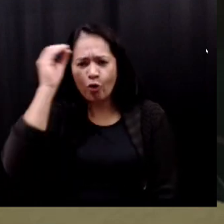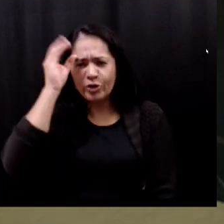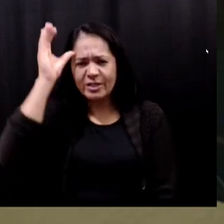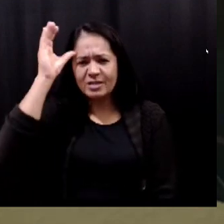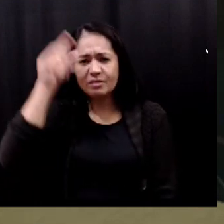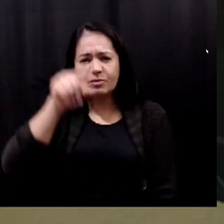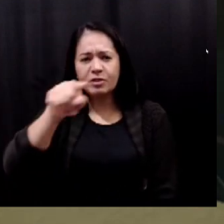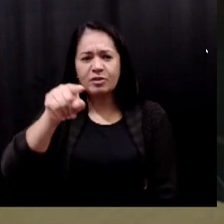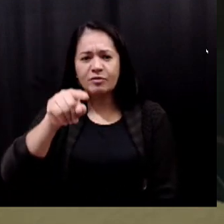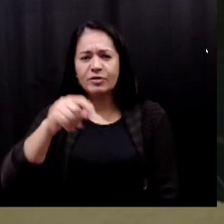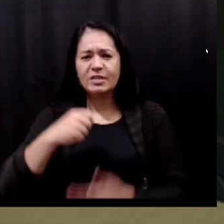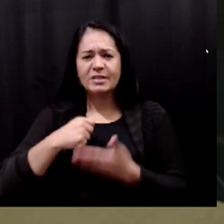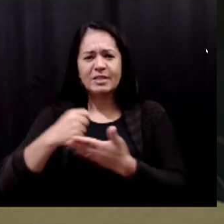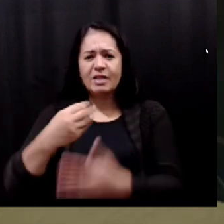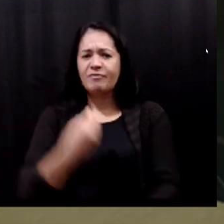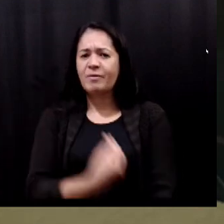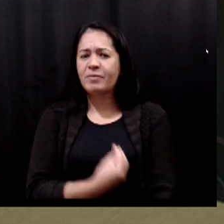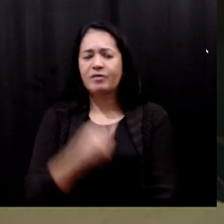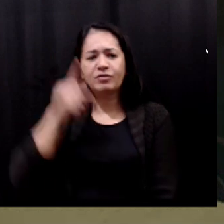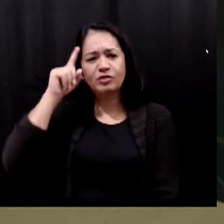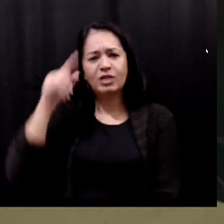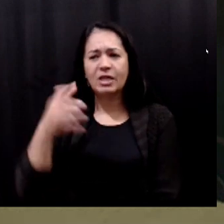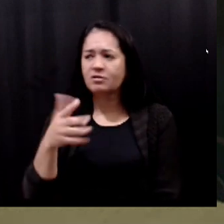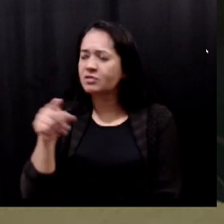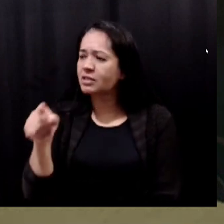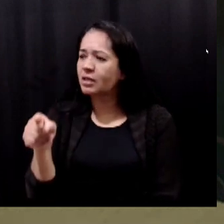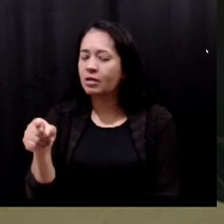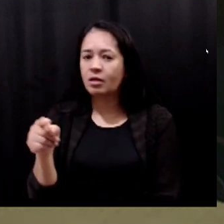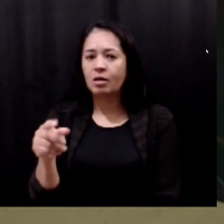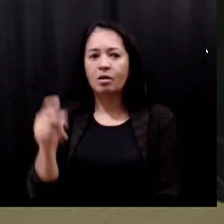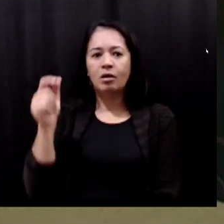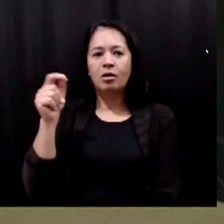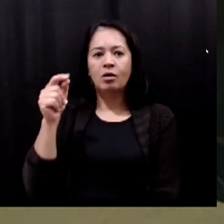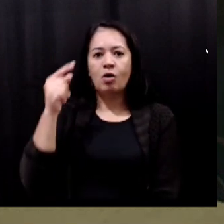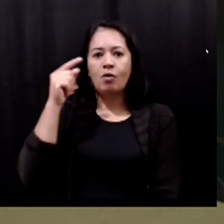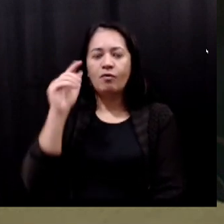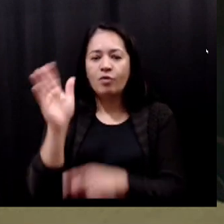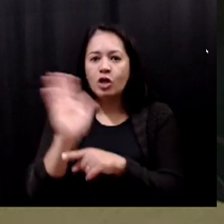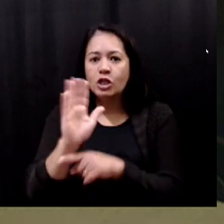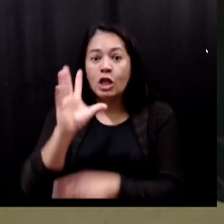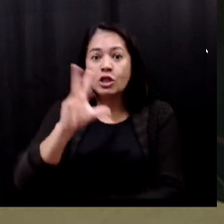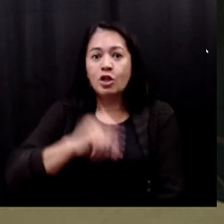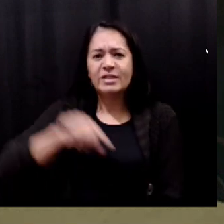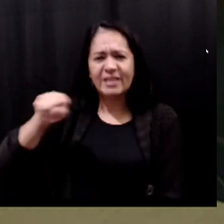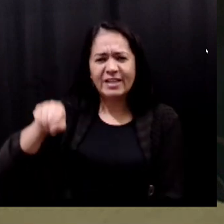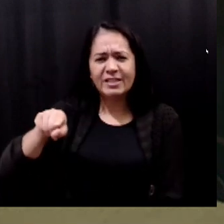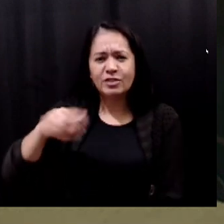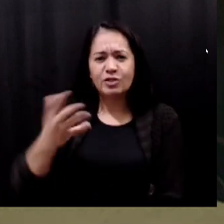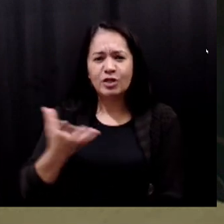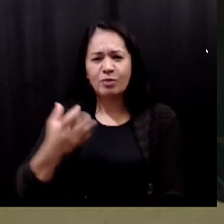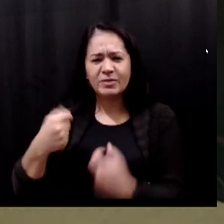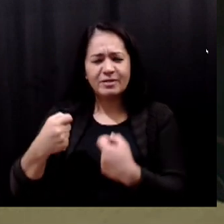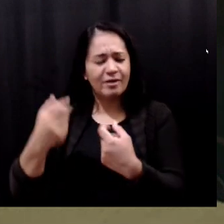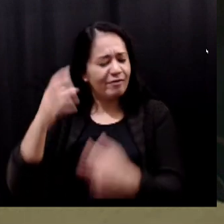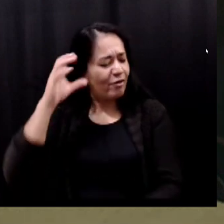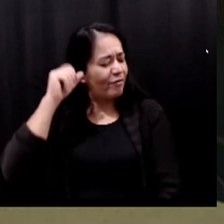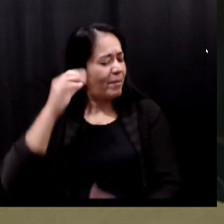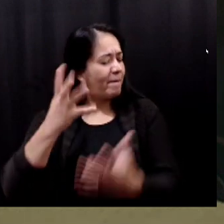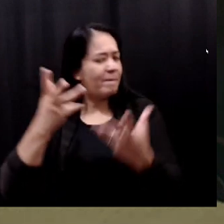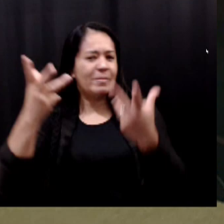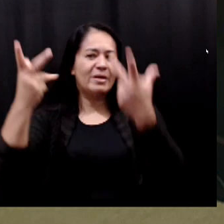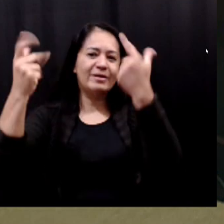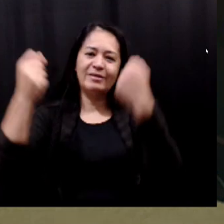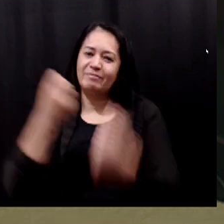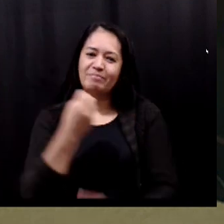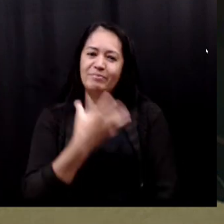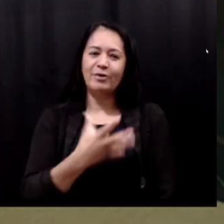vida, para o seu dia. Às vezes você tá ali, de repente vem um vídeo e você fala, nossa, era isso que eu precisava ouvir. É muito bom, é bom demais a gente contar com